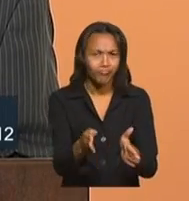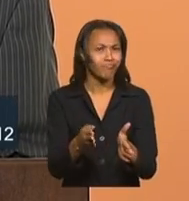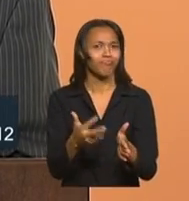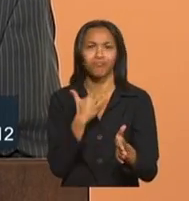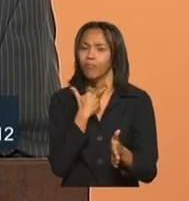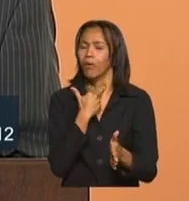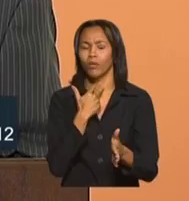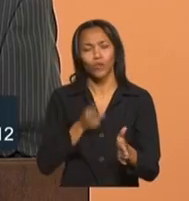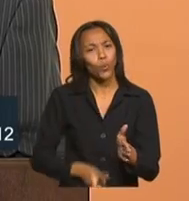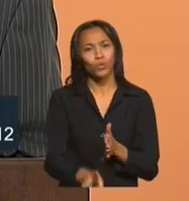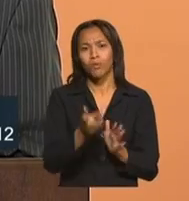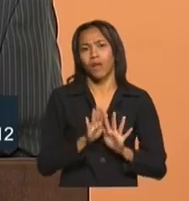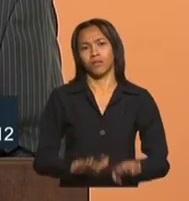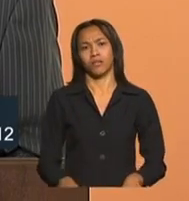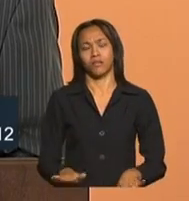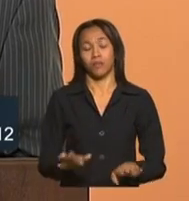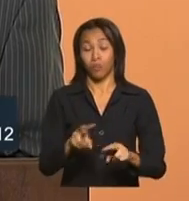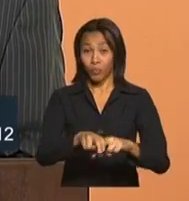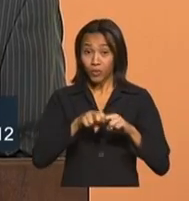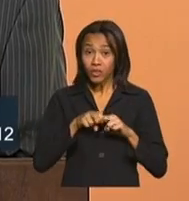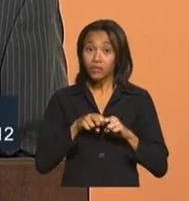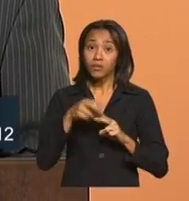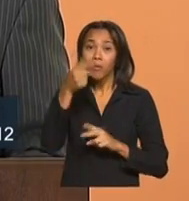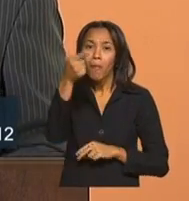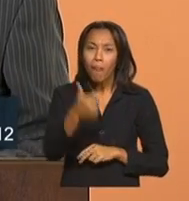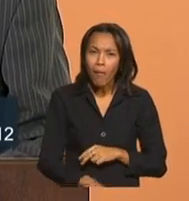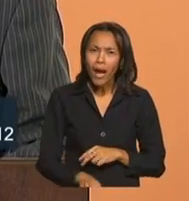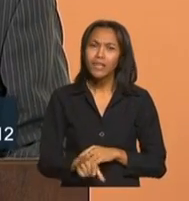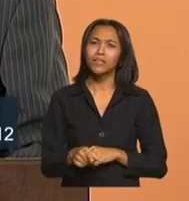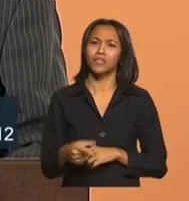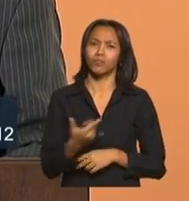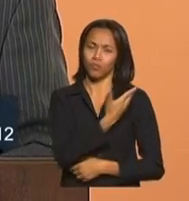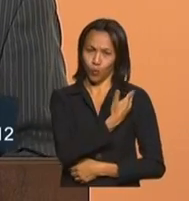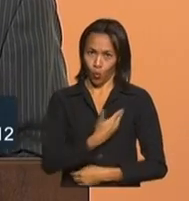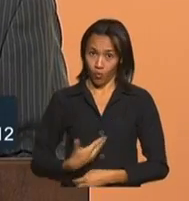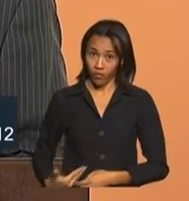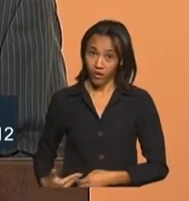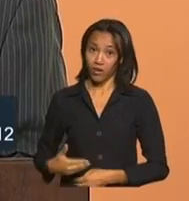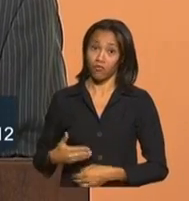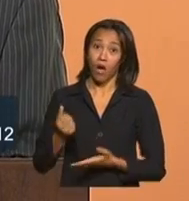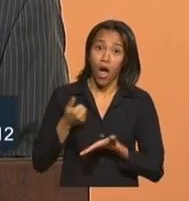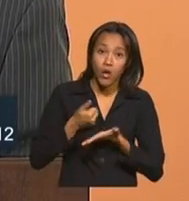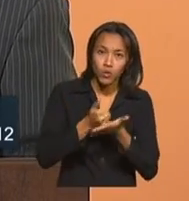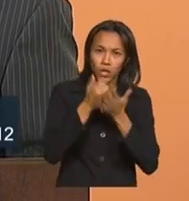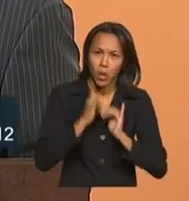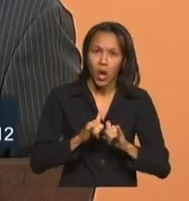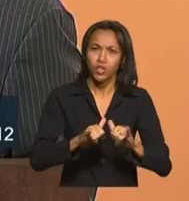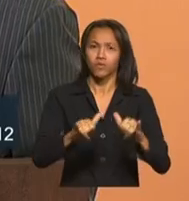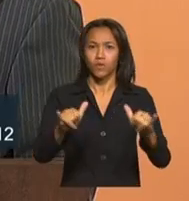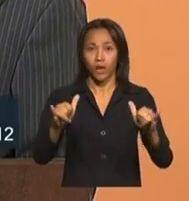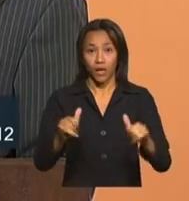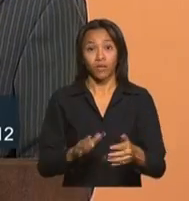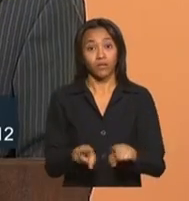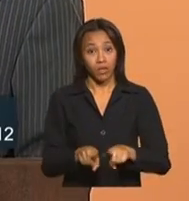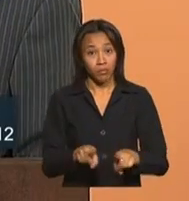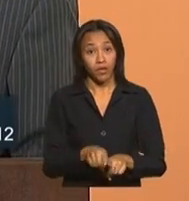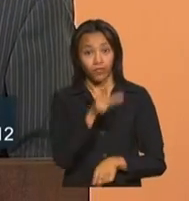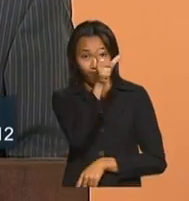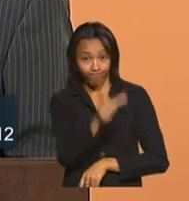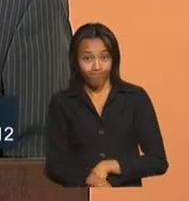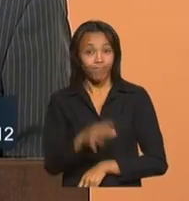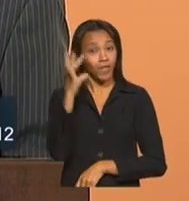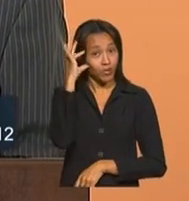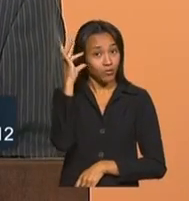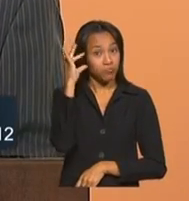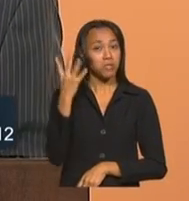concidadãos. Por isso, mais do que uma ação de governo, esta iniciativa de Vossa Excelência, Presidenta,